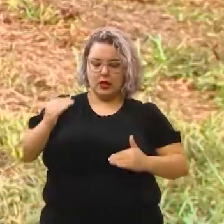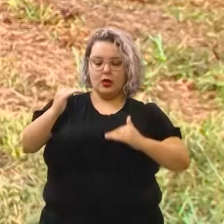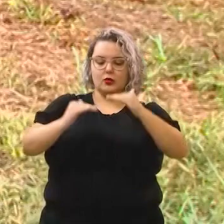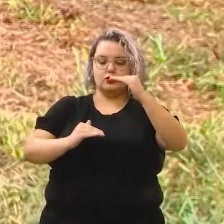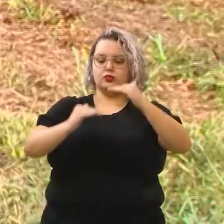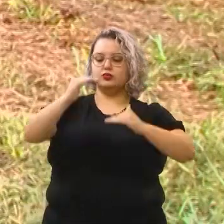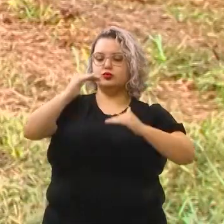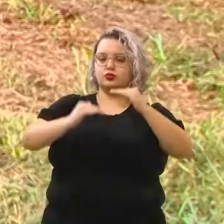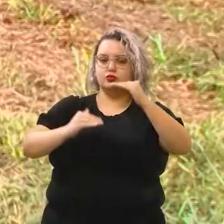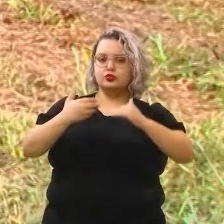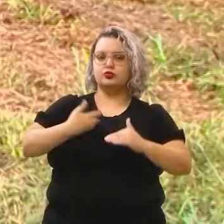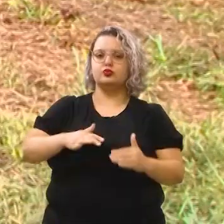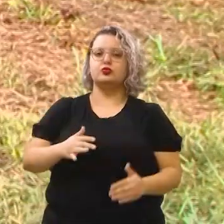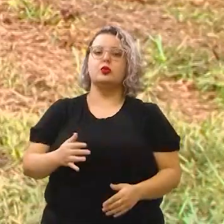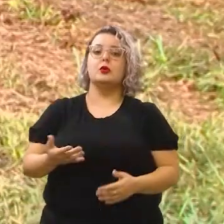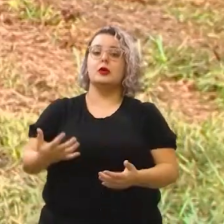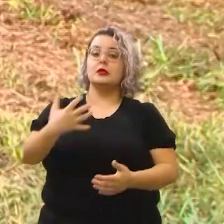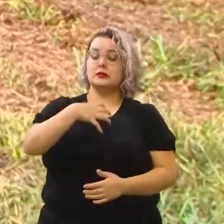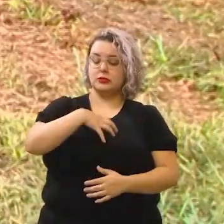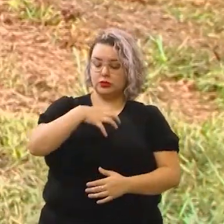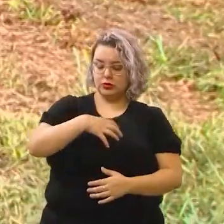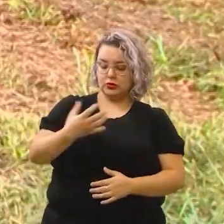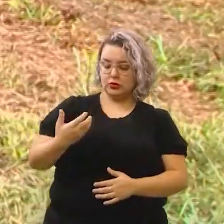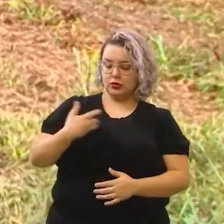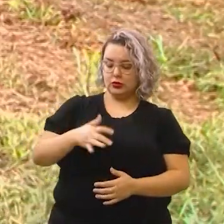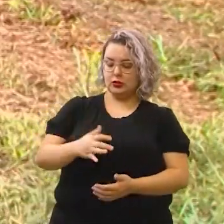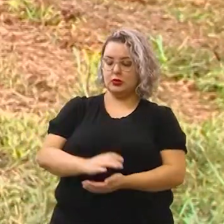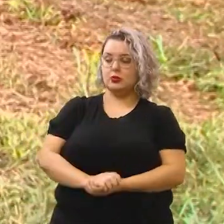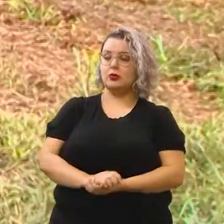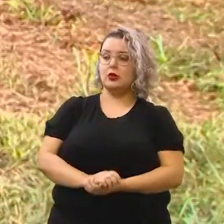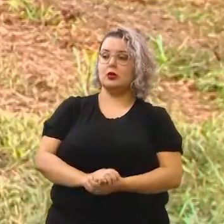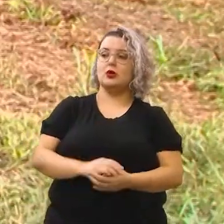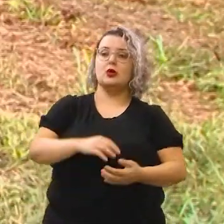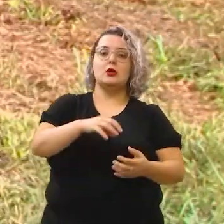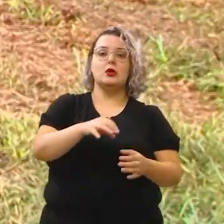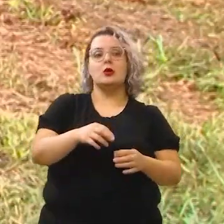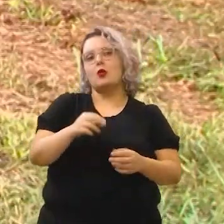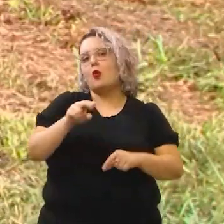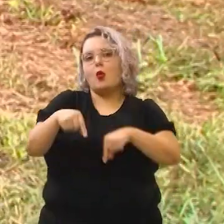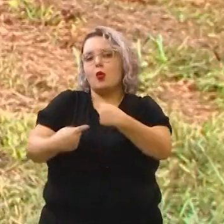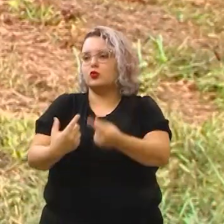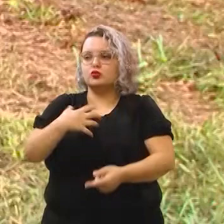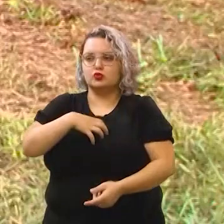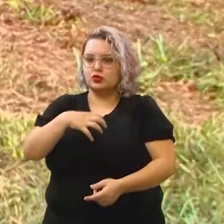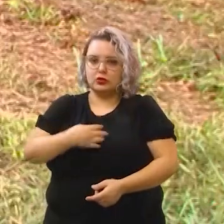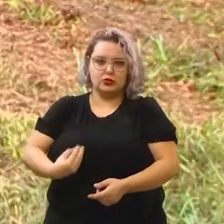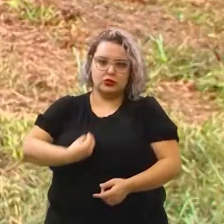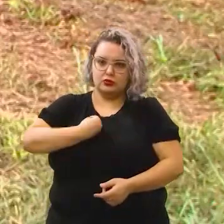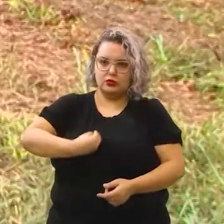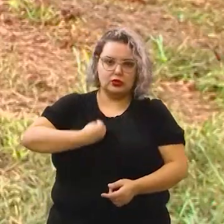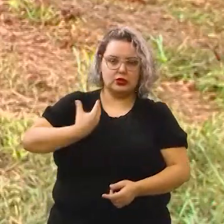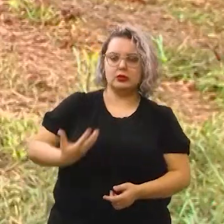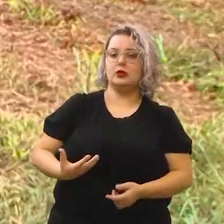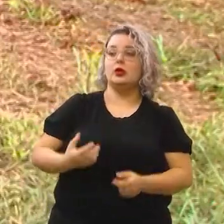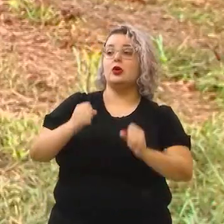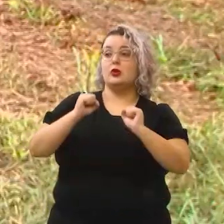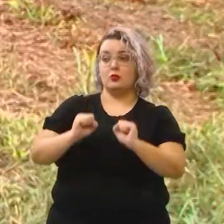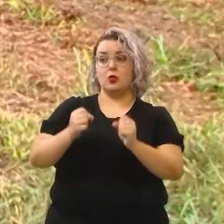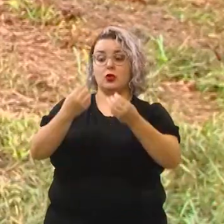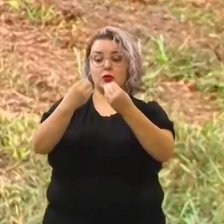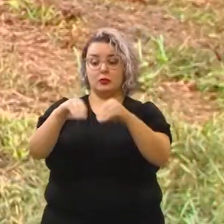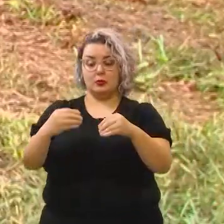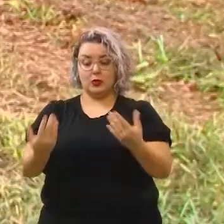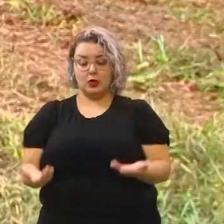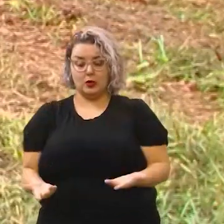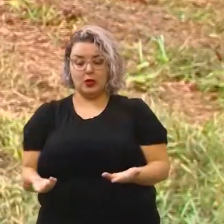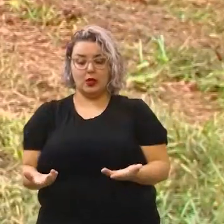vai equilibrando esse sistema de forma que esses organismos, essas outras formas de vida que podem ser